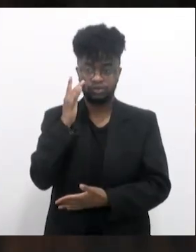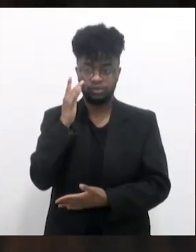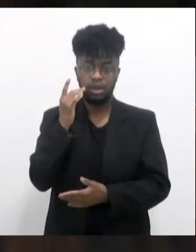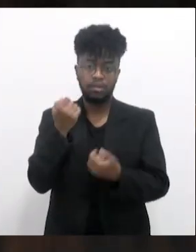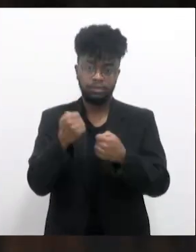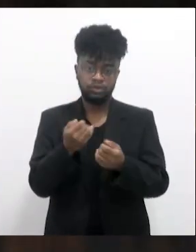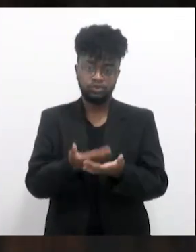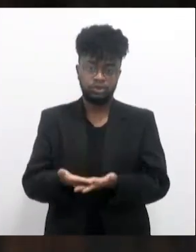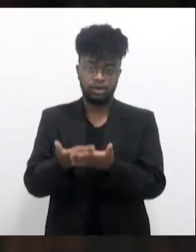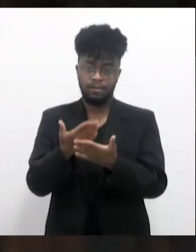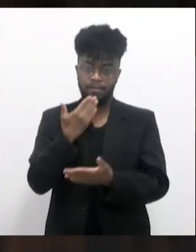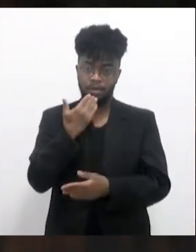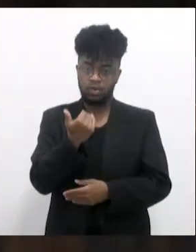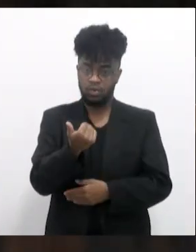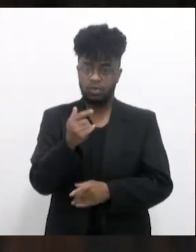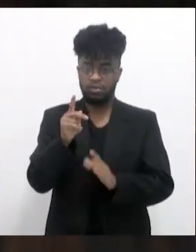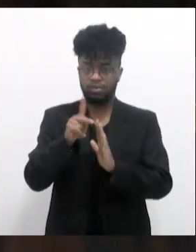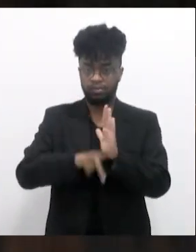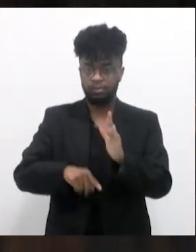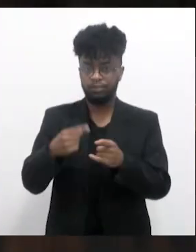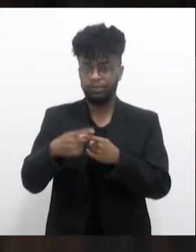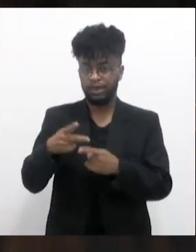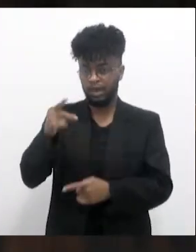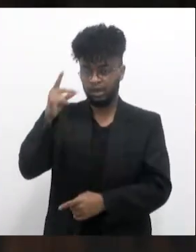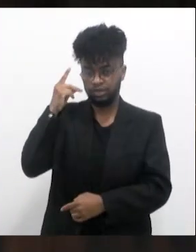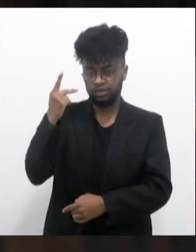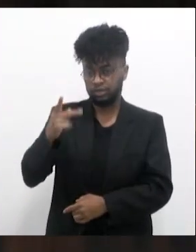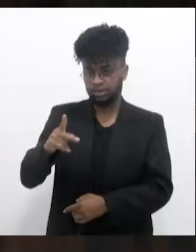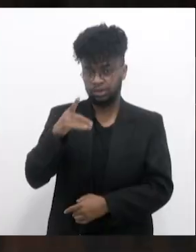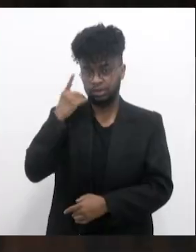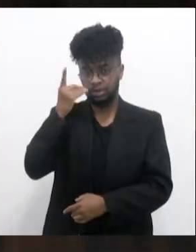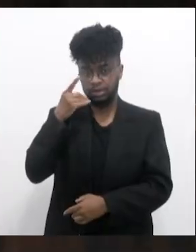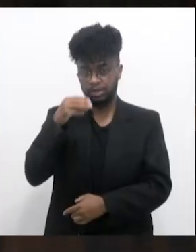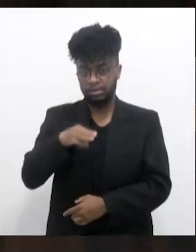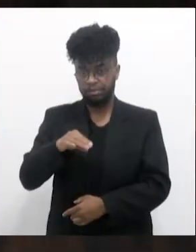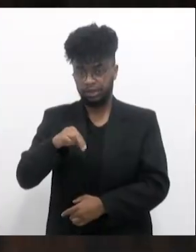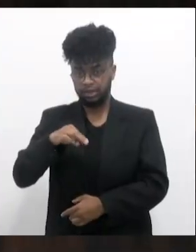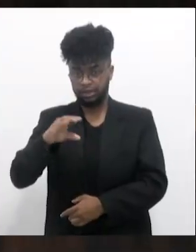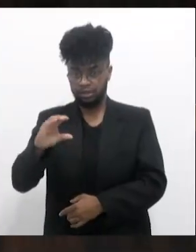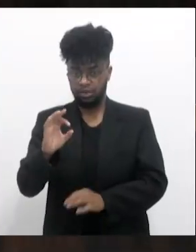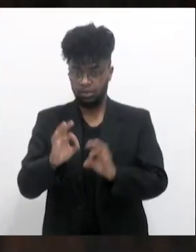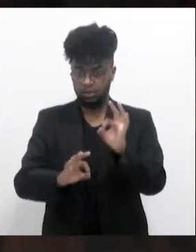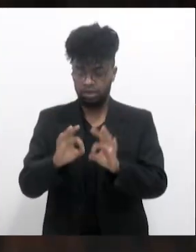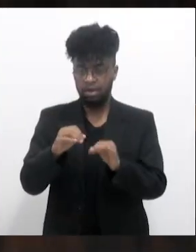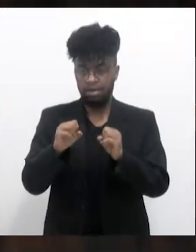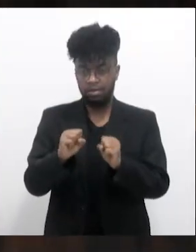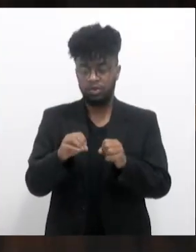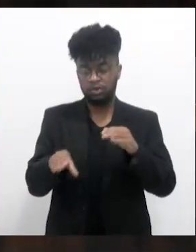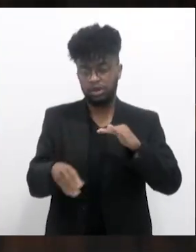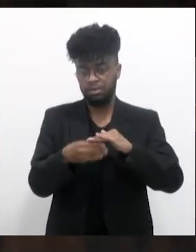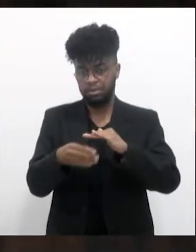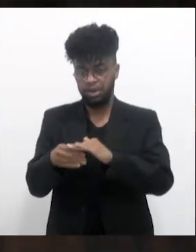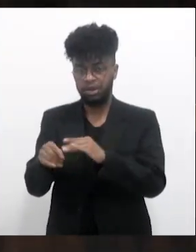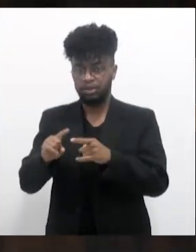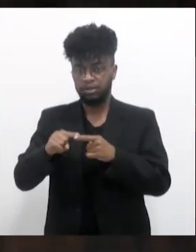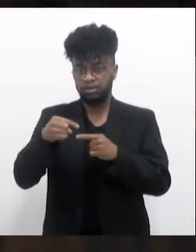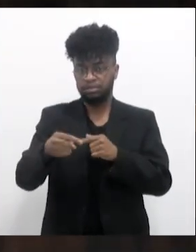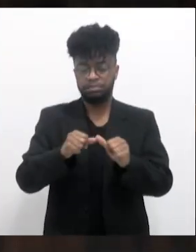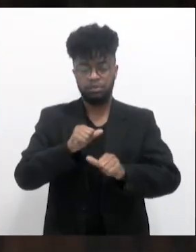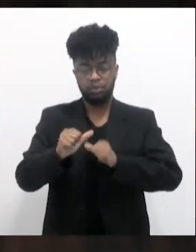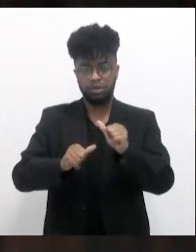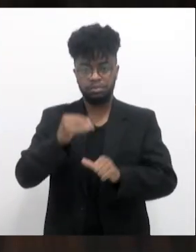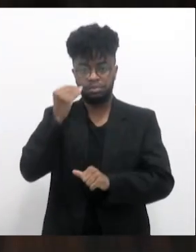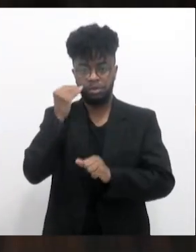estudar melhor esse projeto, já que é um projeto antigo que o deputado Carlos Mink fez, a gente fazia as emendas e transformar e